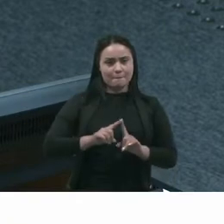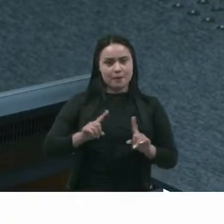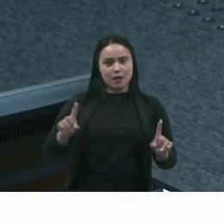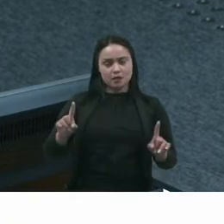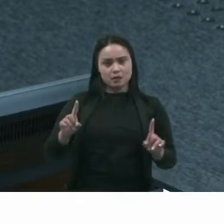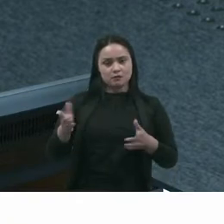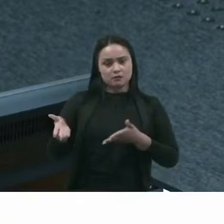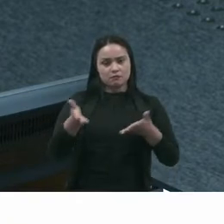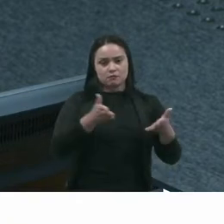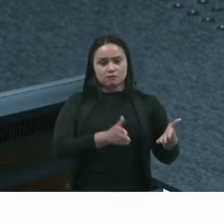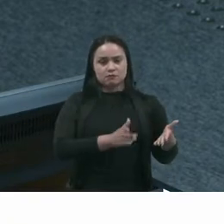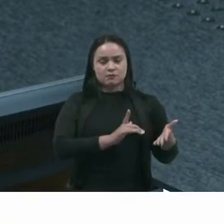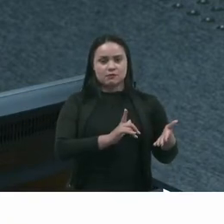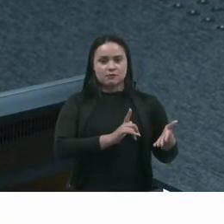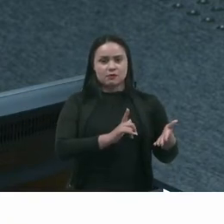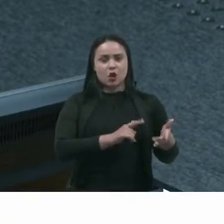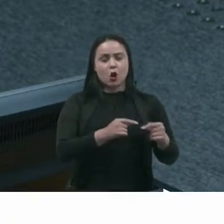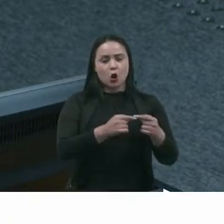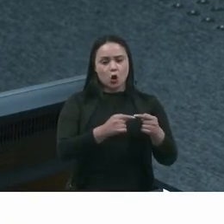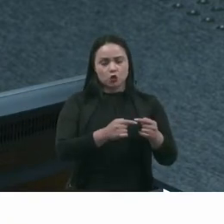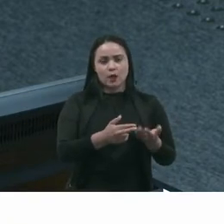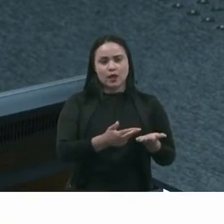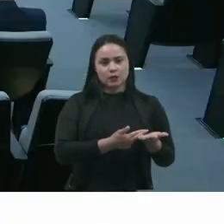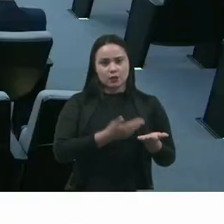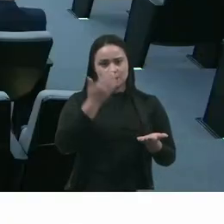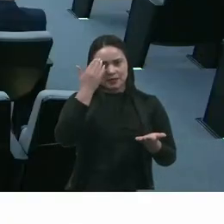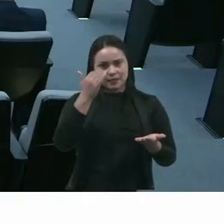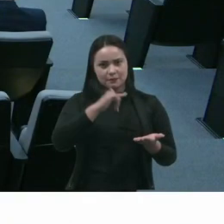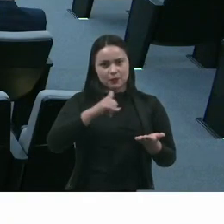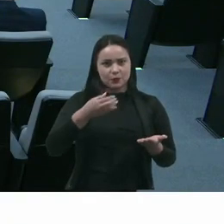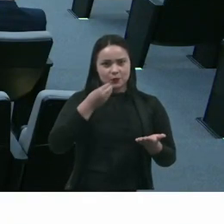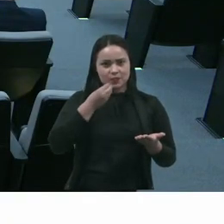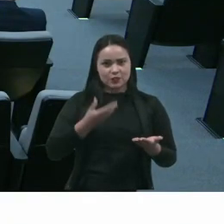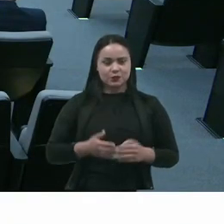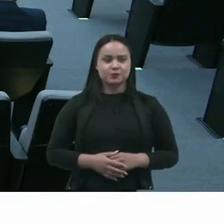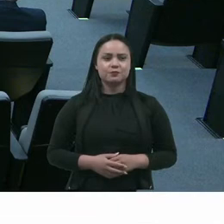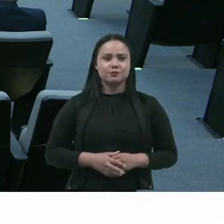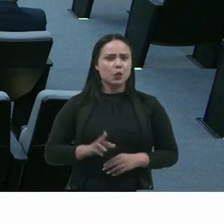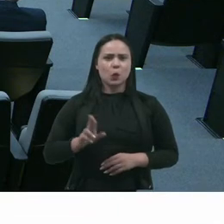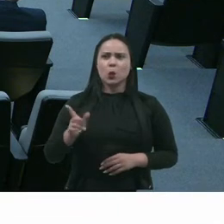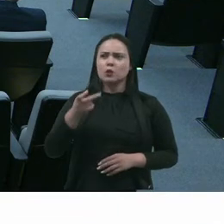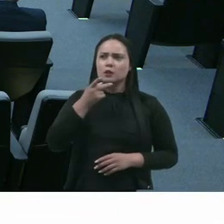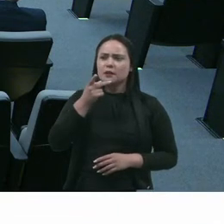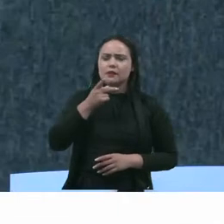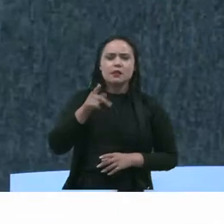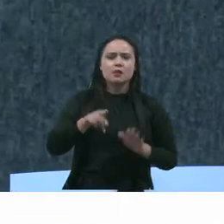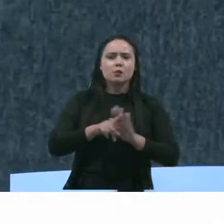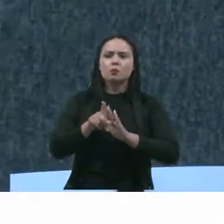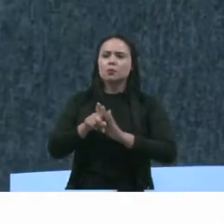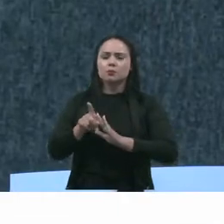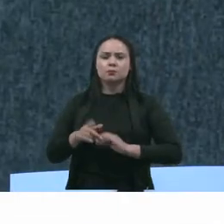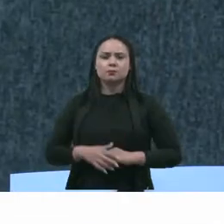mérito, integralmente, com a relatora. Muito obrigado pela oportunidade. Pois não. Alguma outra manifestação?